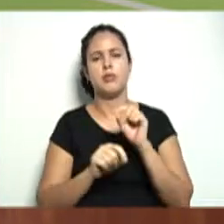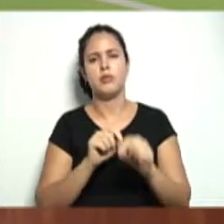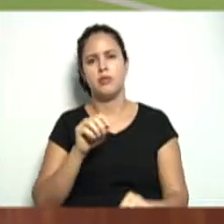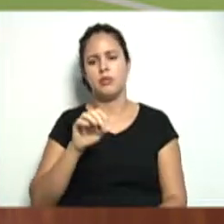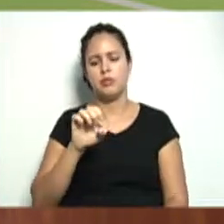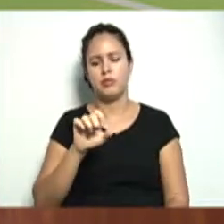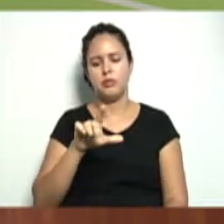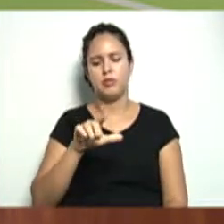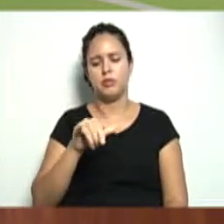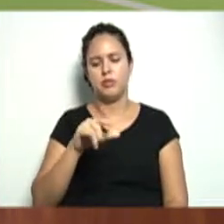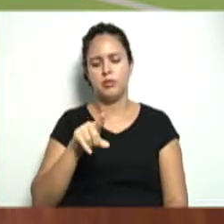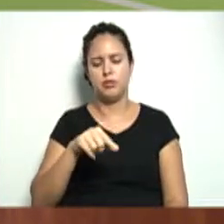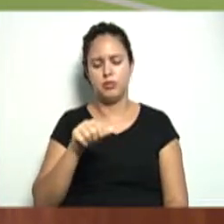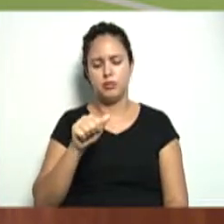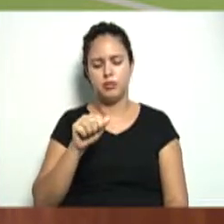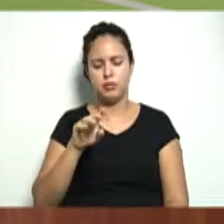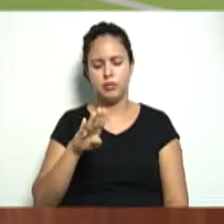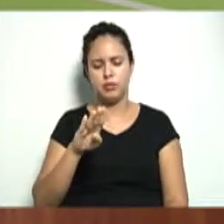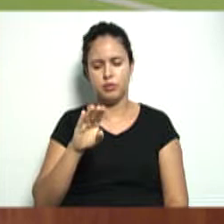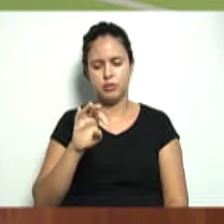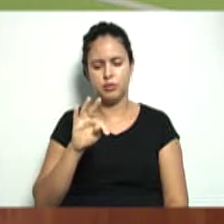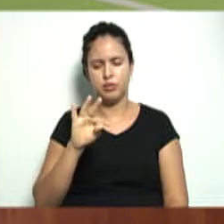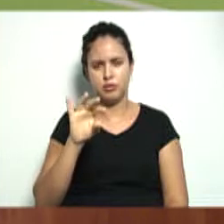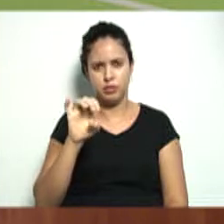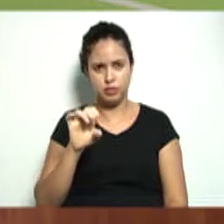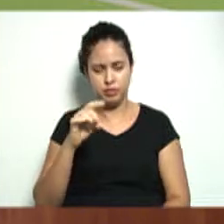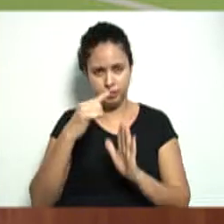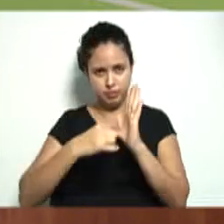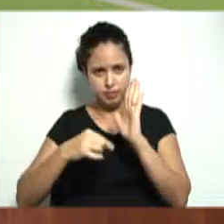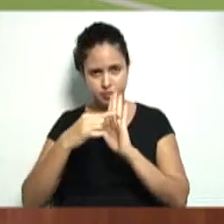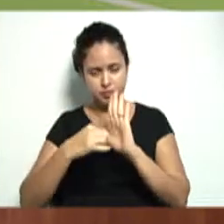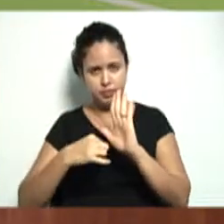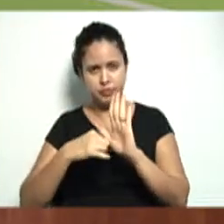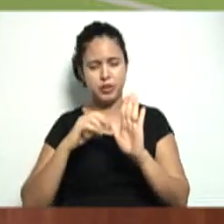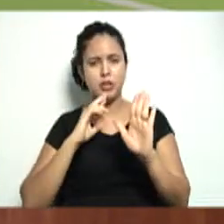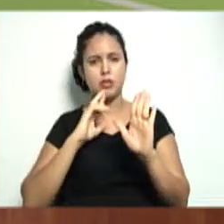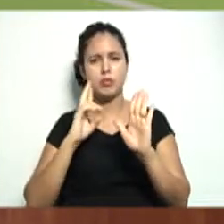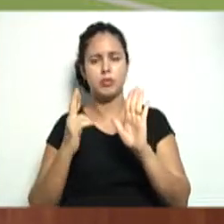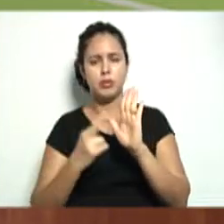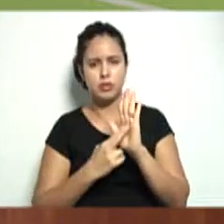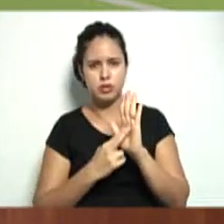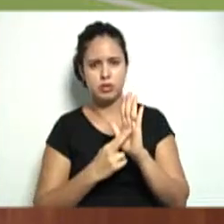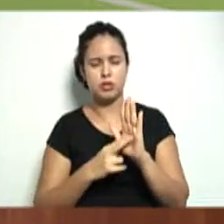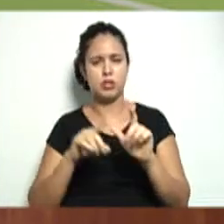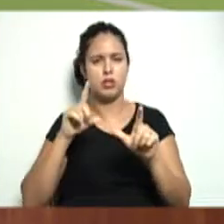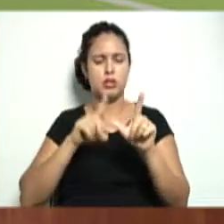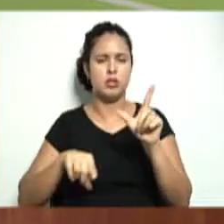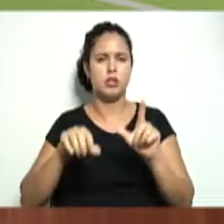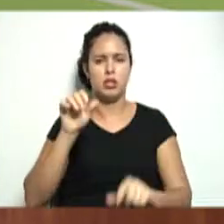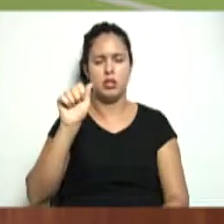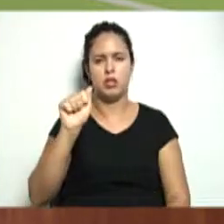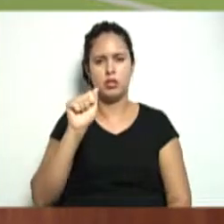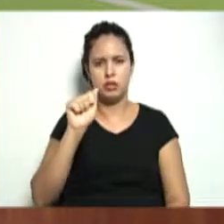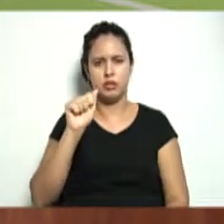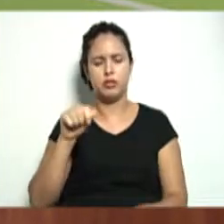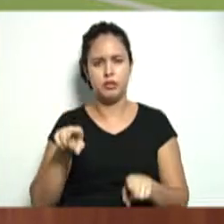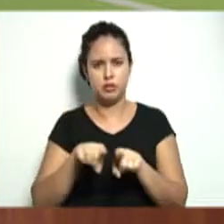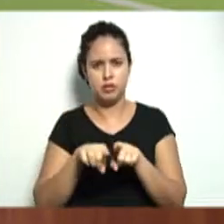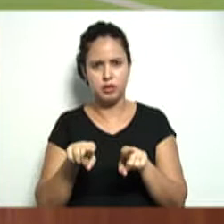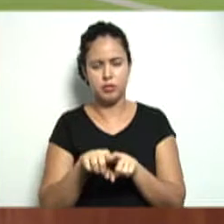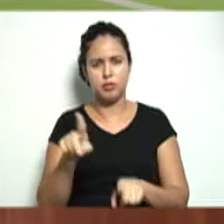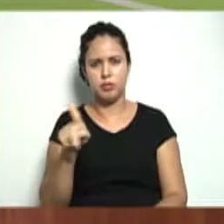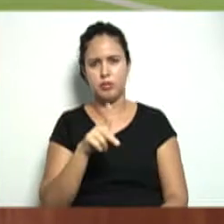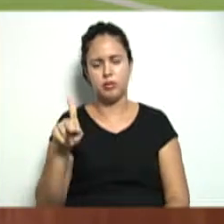eles marcaram que a resposta é a letra A. Calma aí, ainda tem aqui a professora Marisete, lá